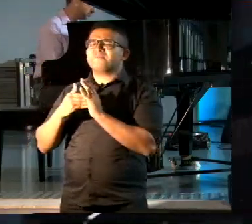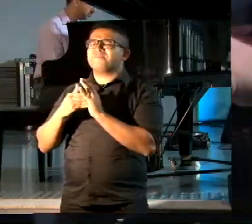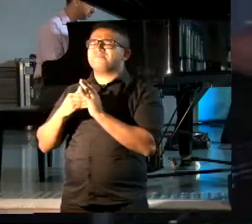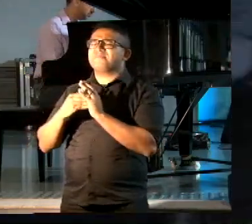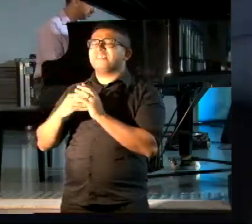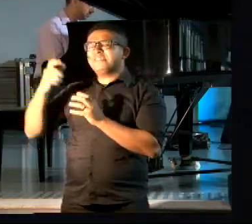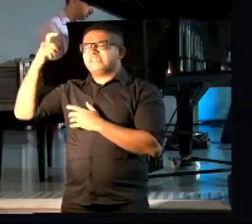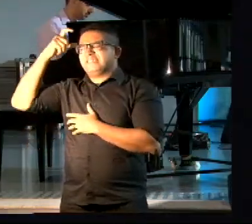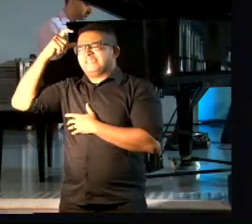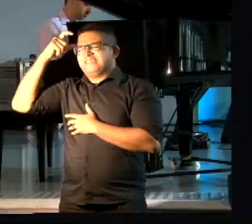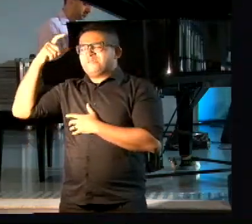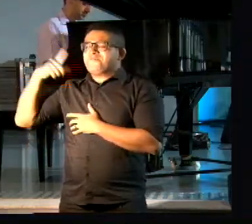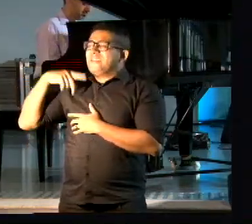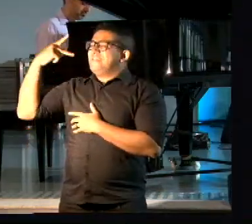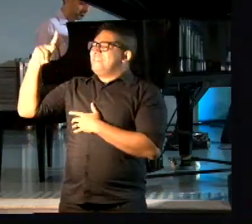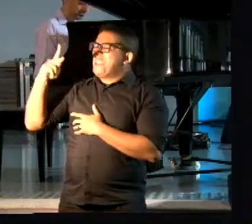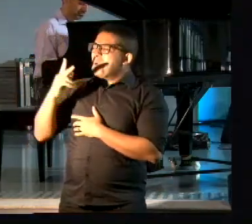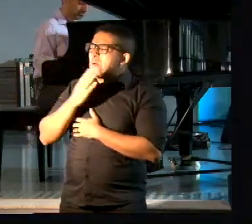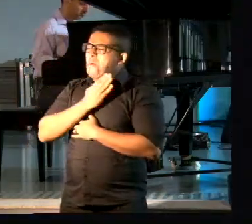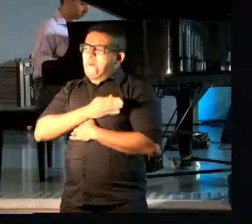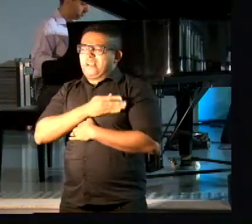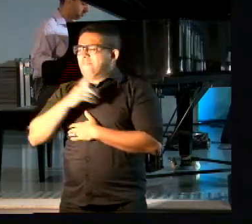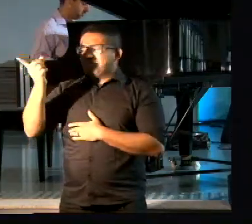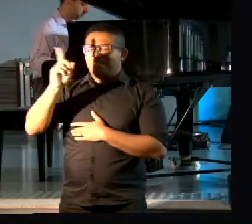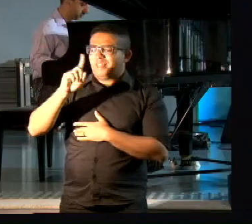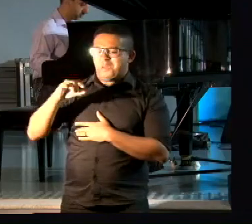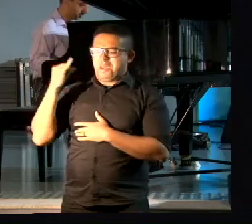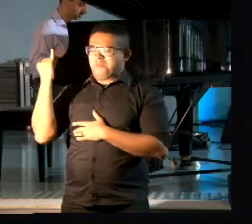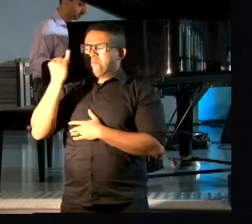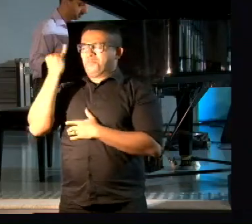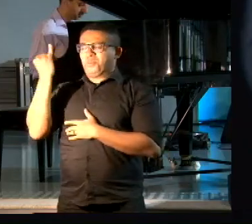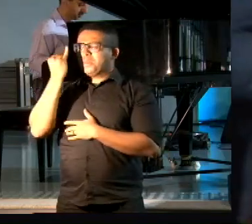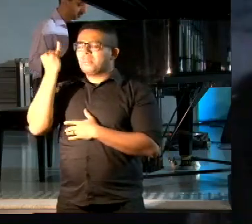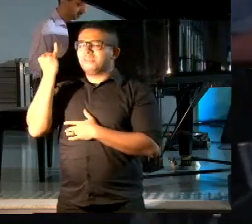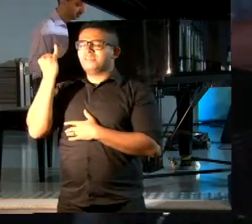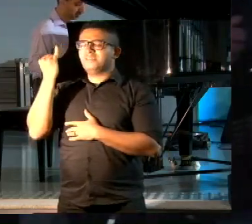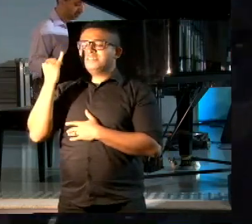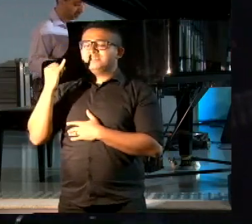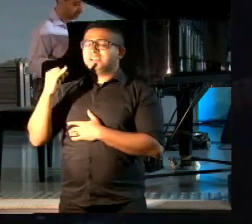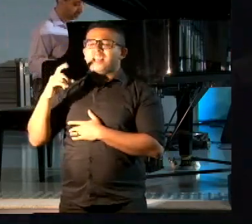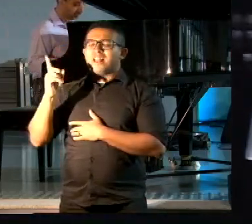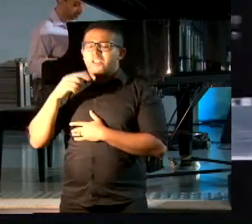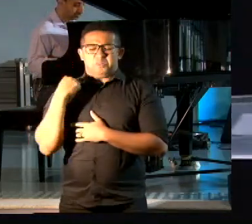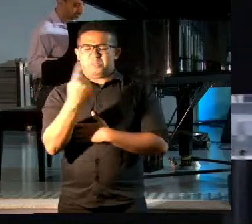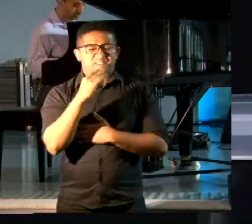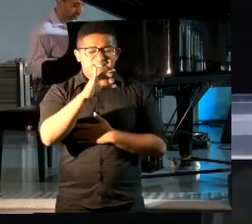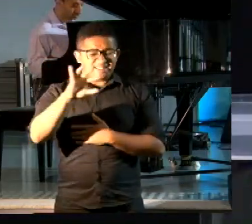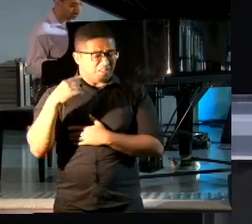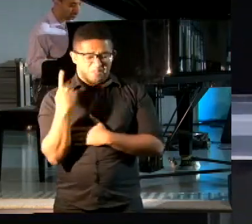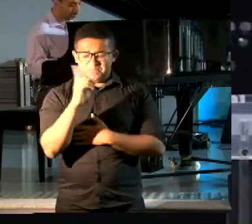se Satanás coloca no teu coração de que você não é digno, nenhum de nós é.